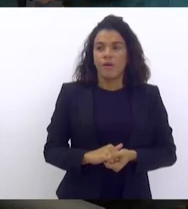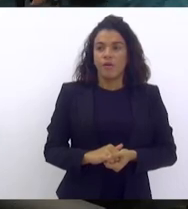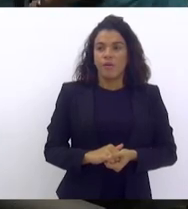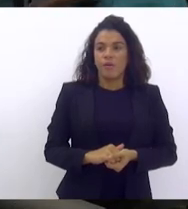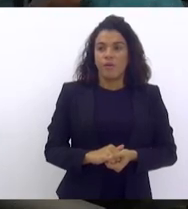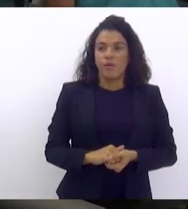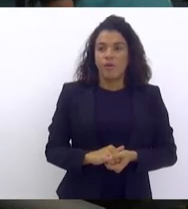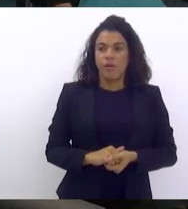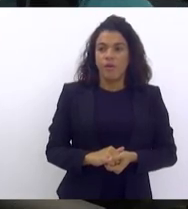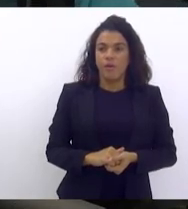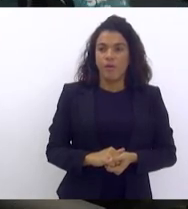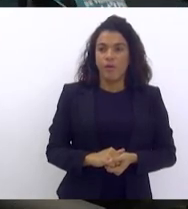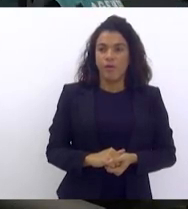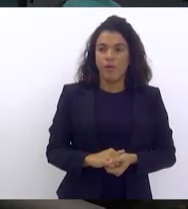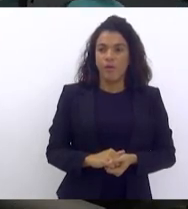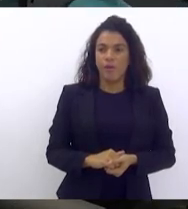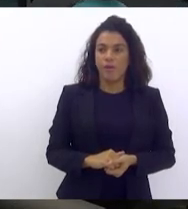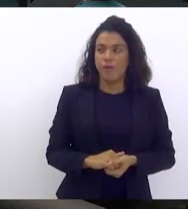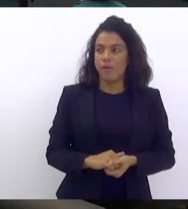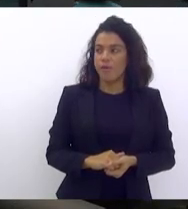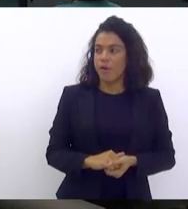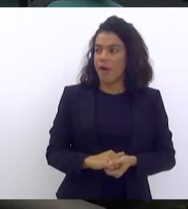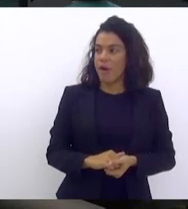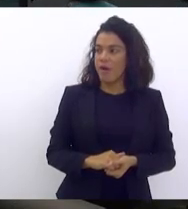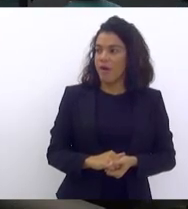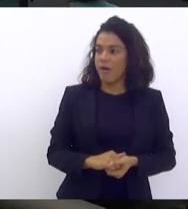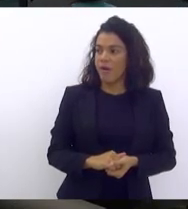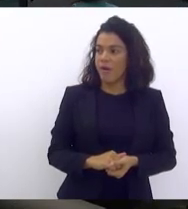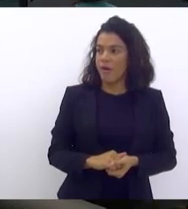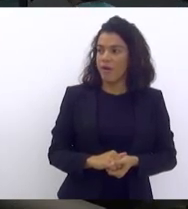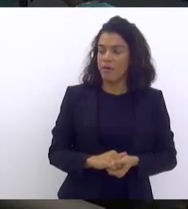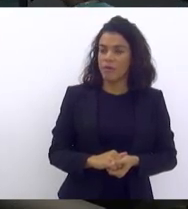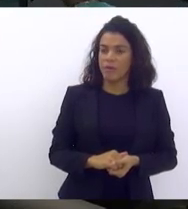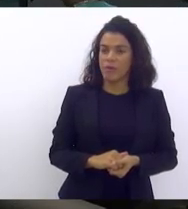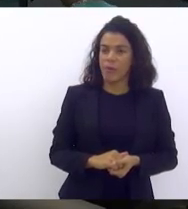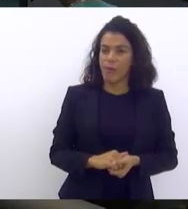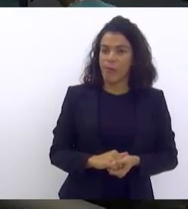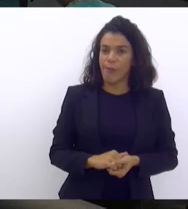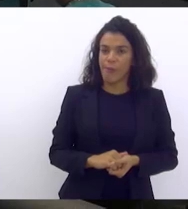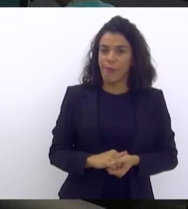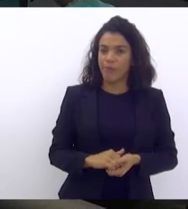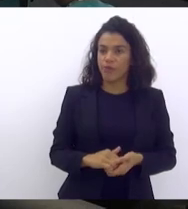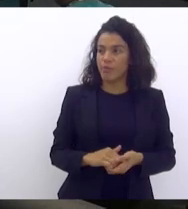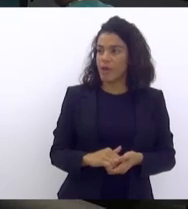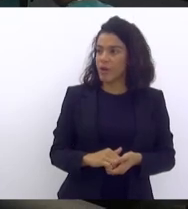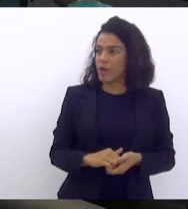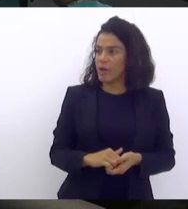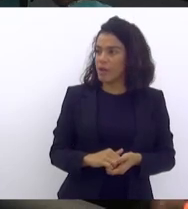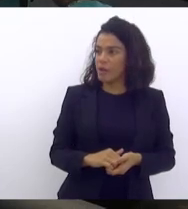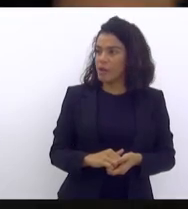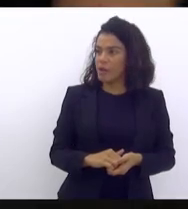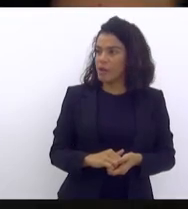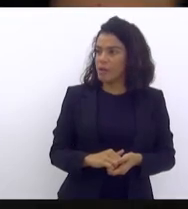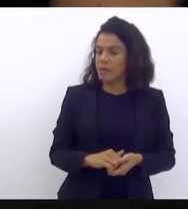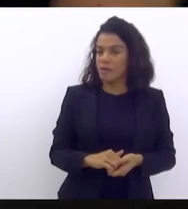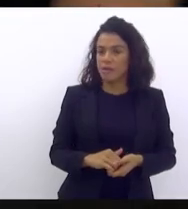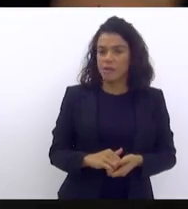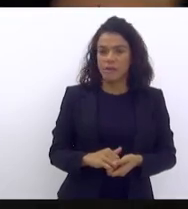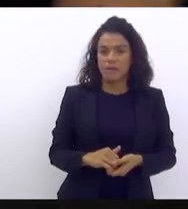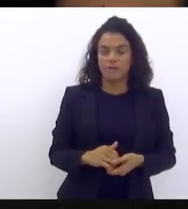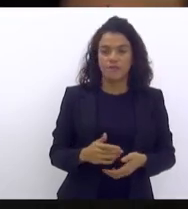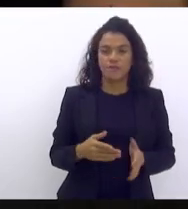Bem, teve um tema que a gente acabou não abordando aqui, que é um tema que não é menos importante, mas como a pauta hoje